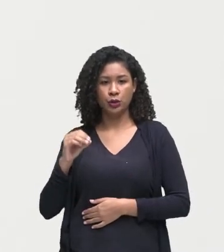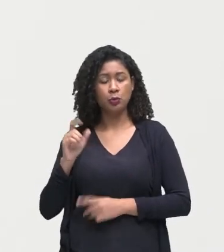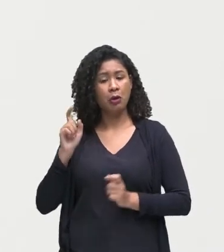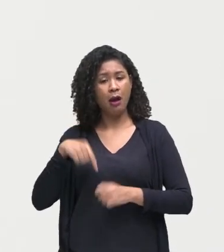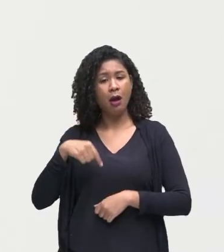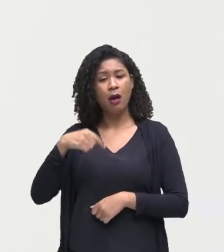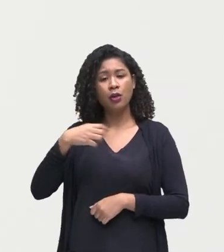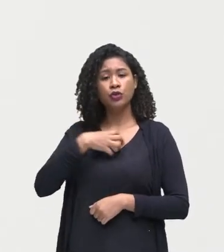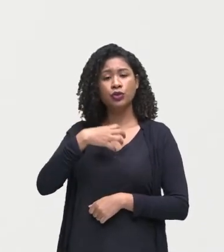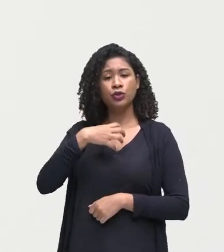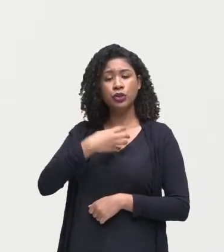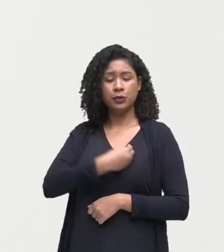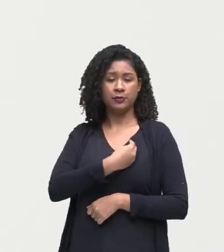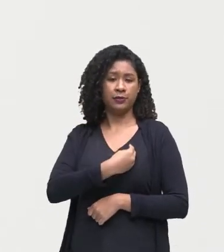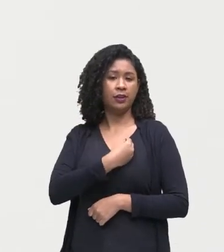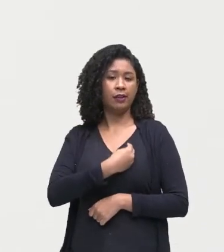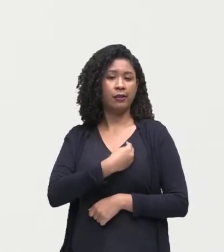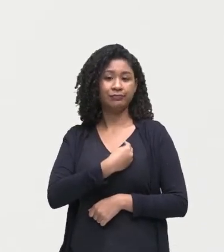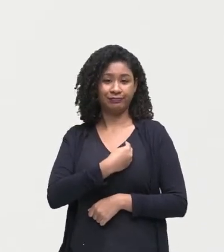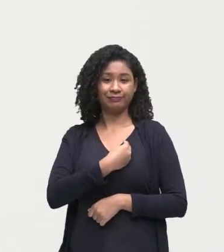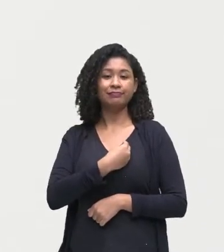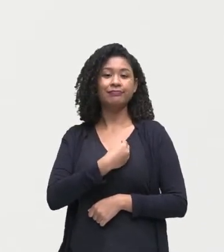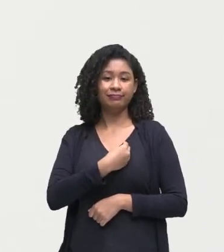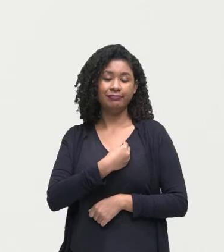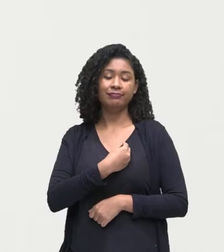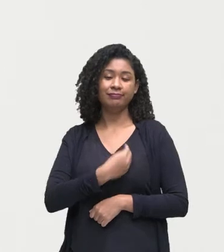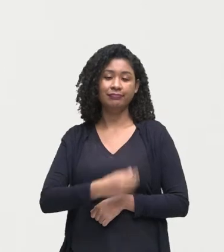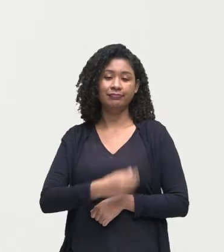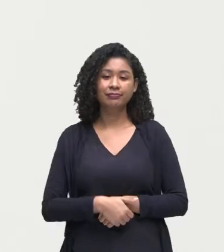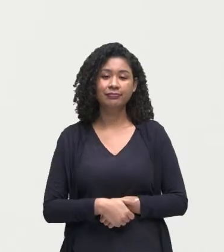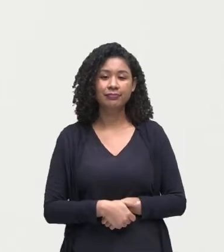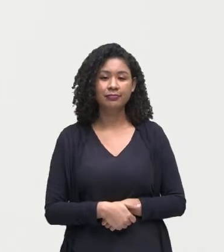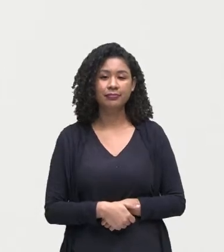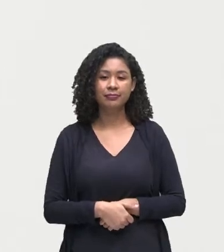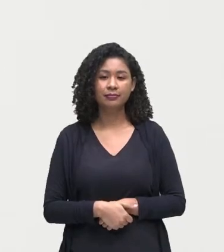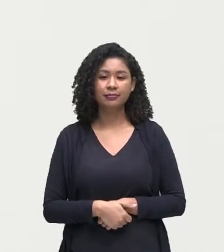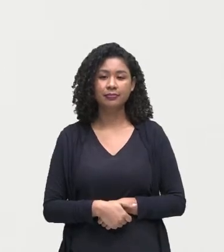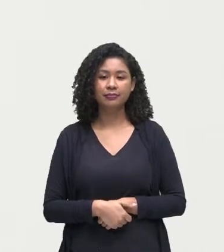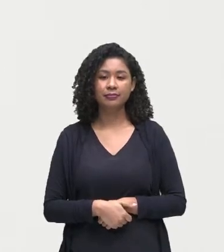né? A partir dos ensinamentos de Buda, né?